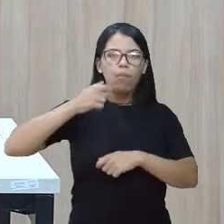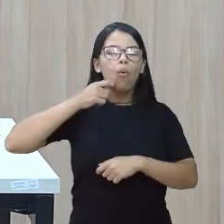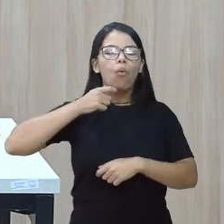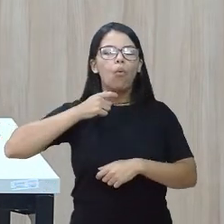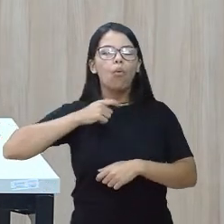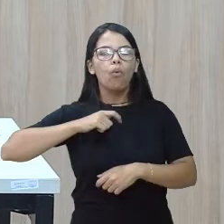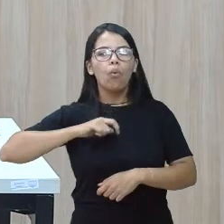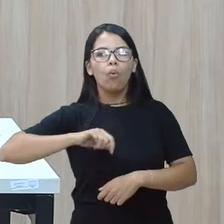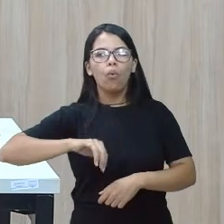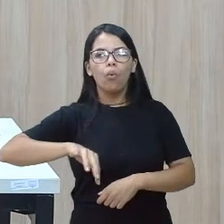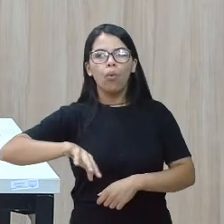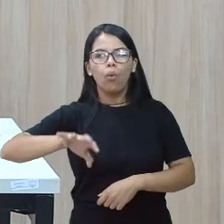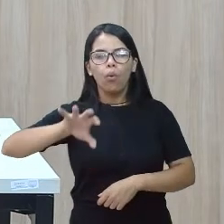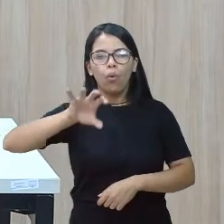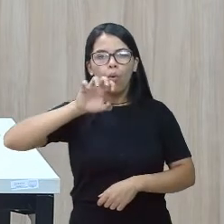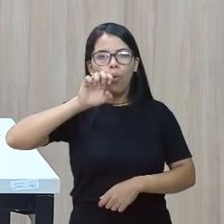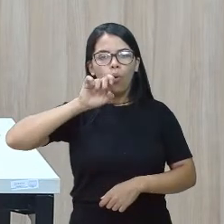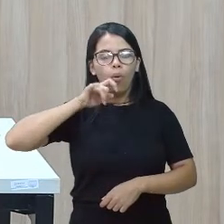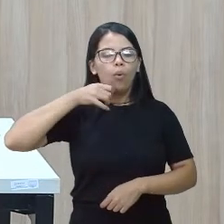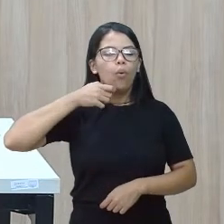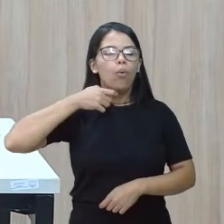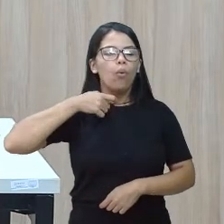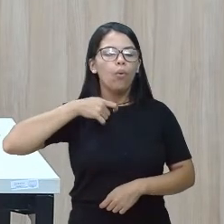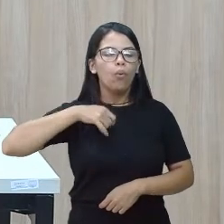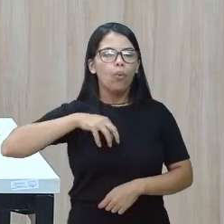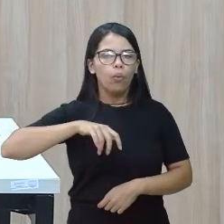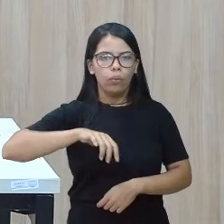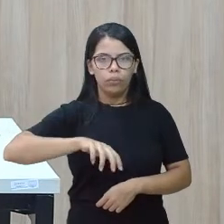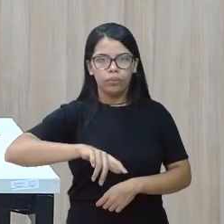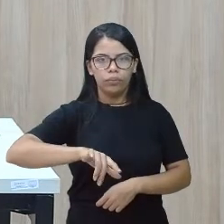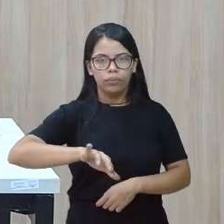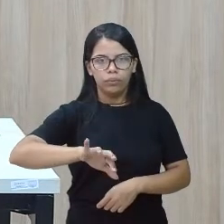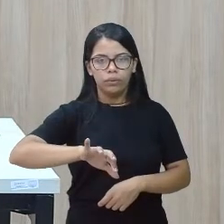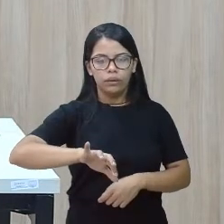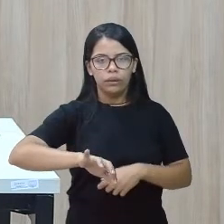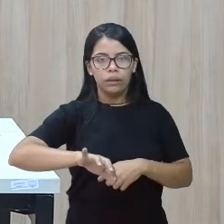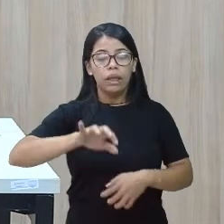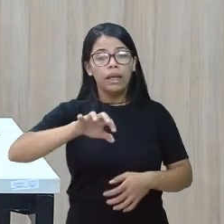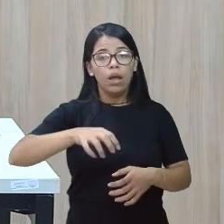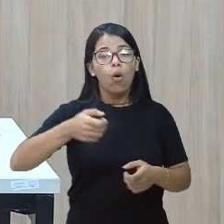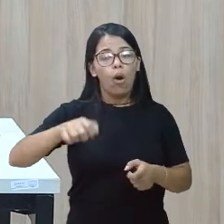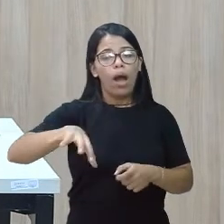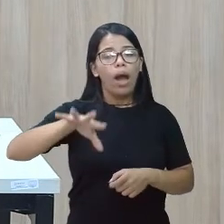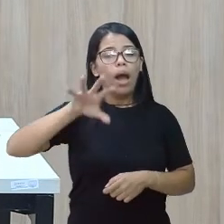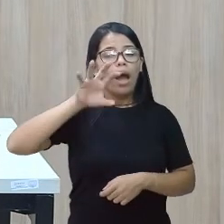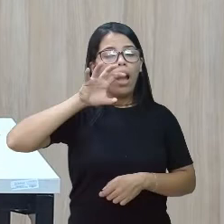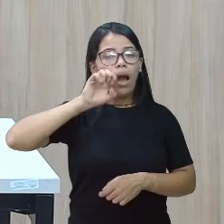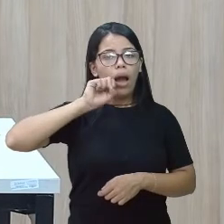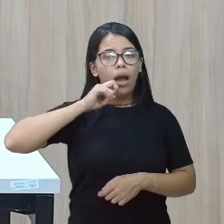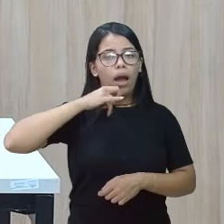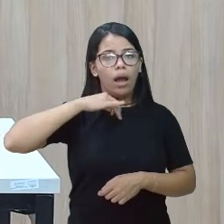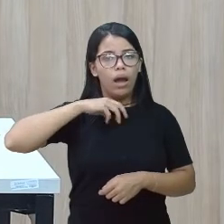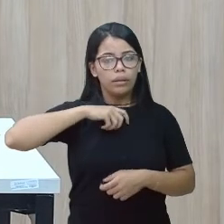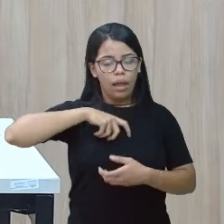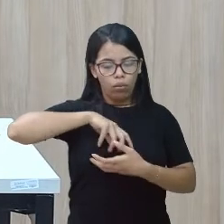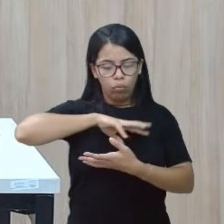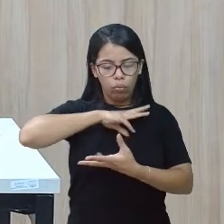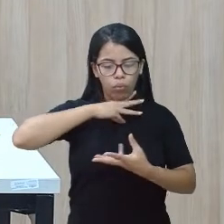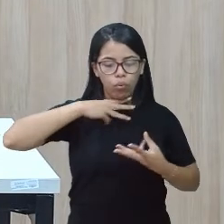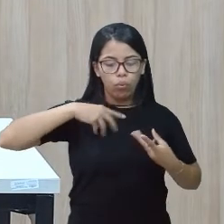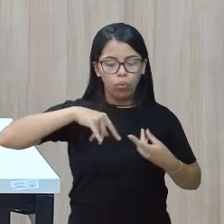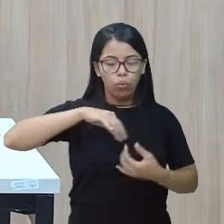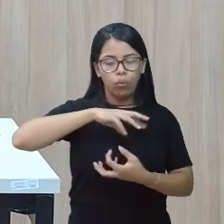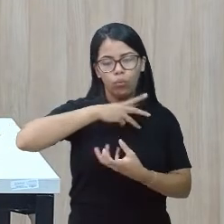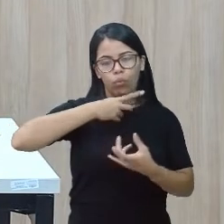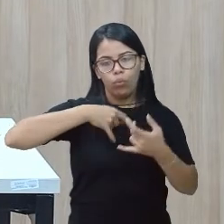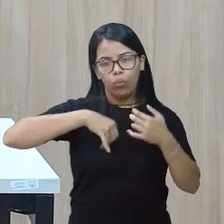esse aí, né, que seria aí a questão dos bronquíolos, e são nesses alvéolos que vão acontecer as trocas gasosas. E